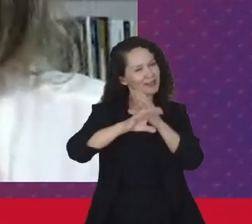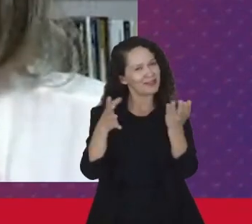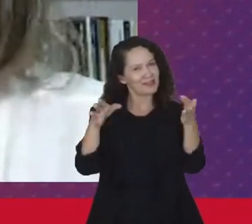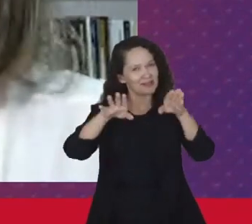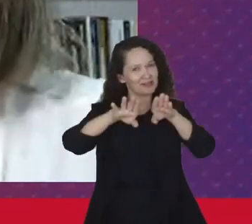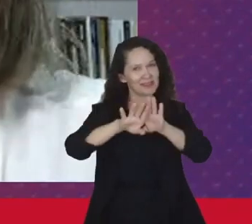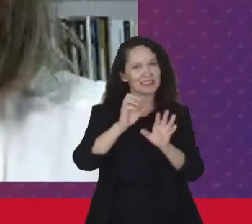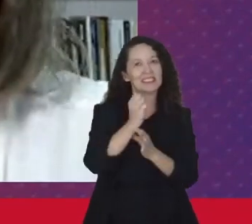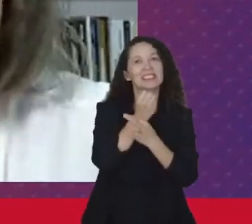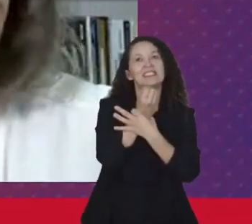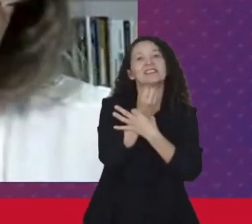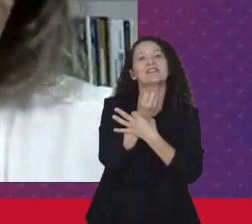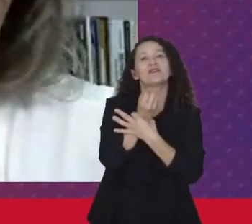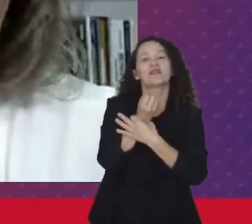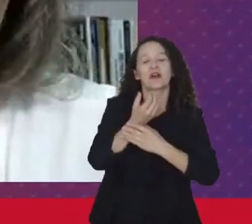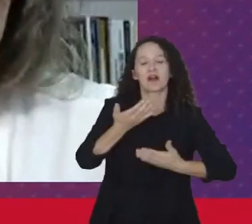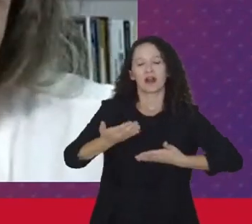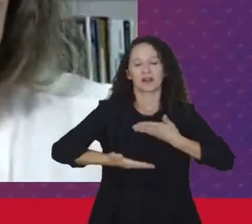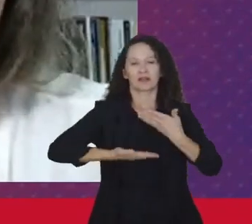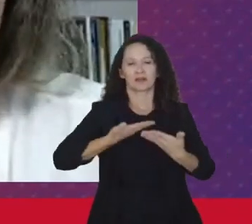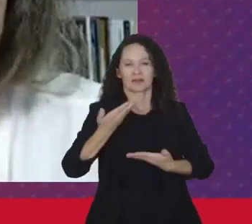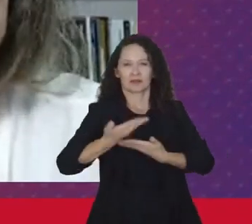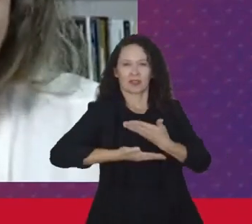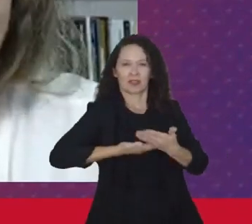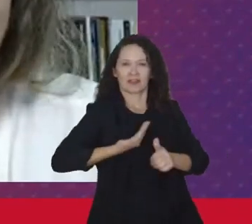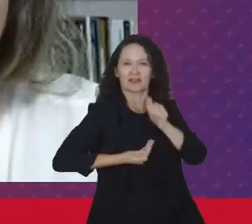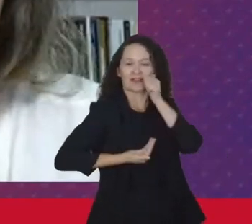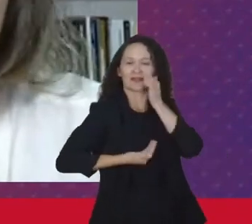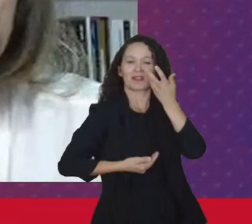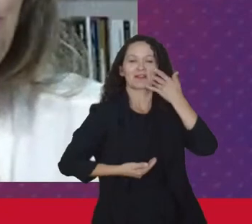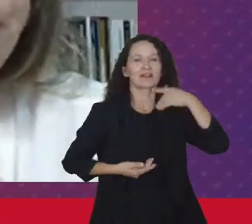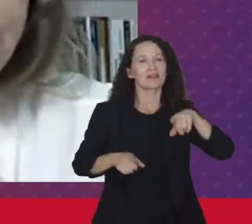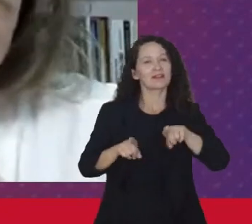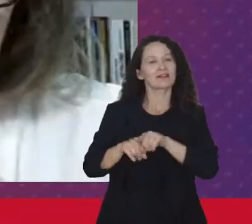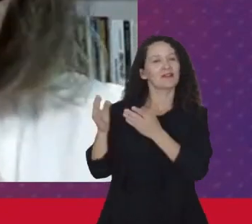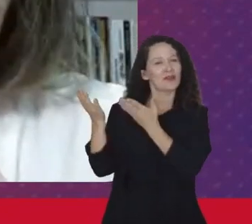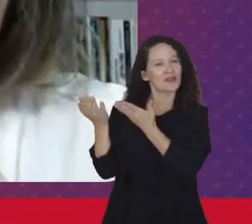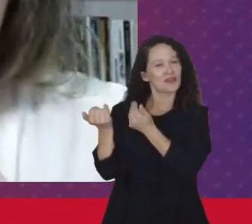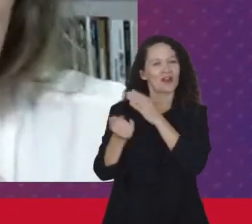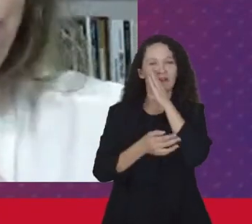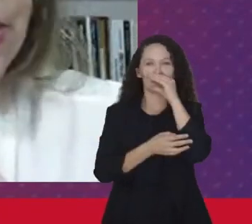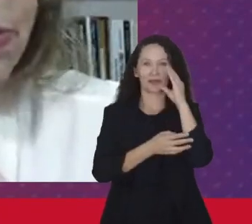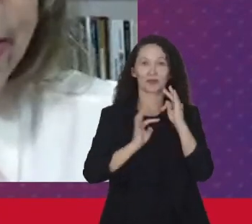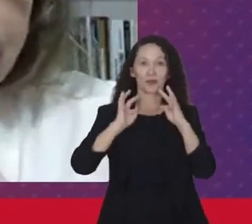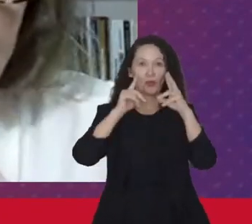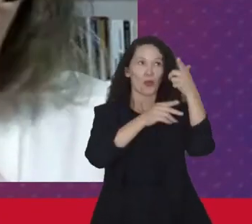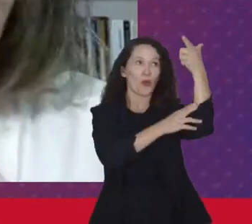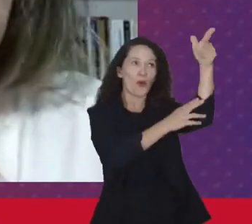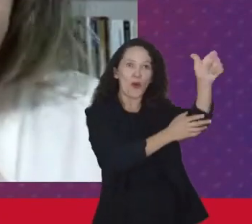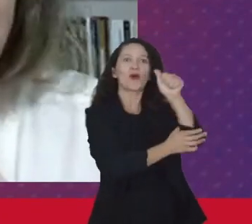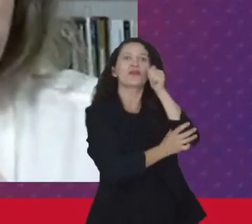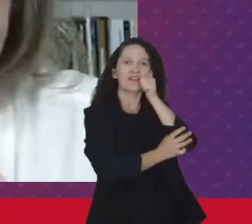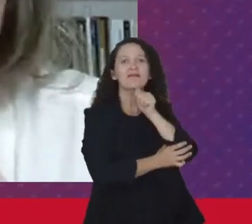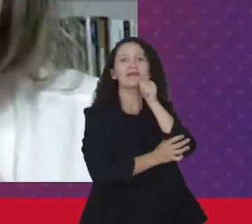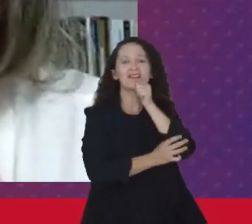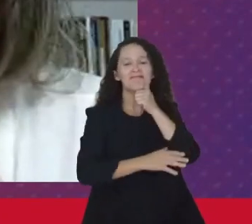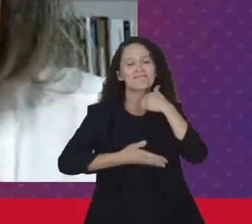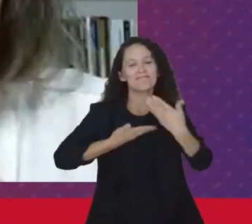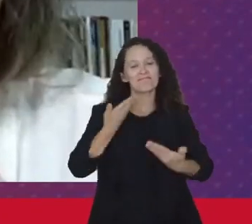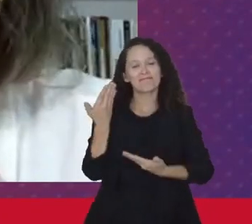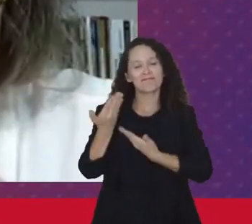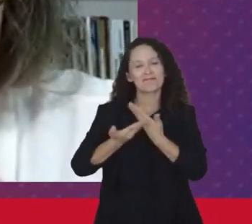ela assegura a interação das meninas e mulheres com todas as outras meninas e mulheres